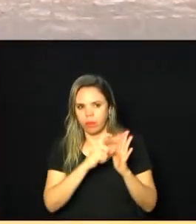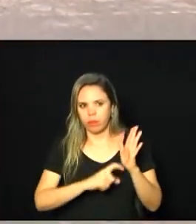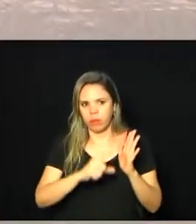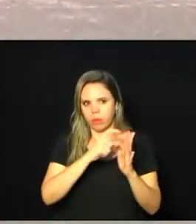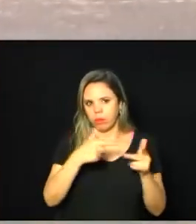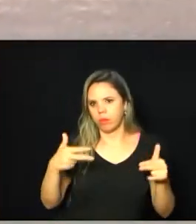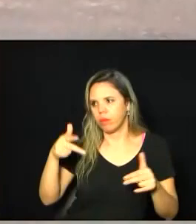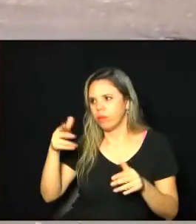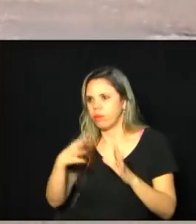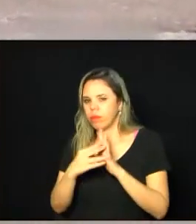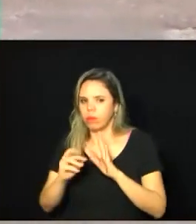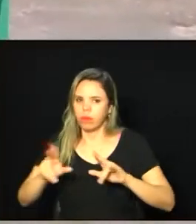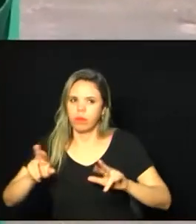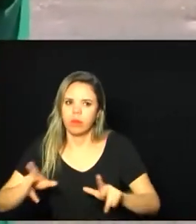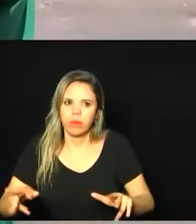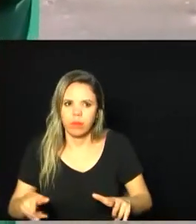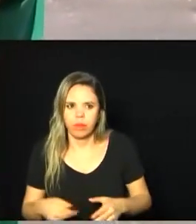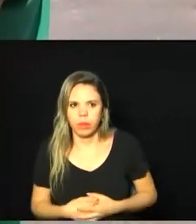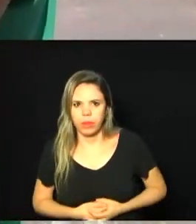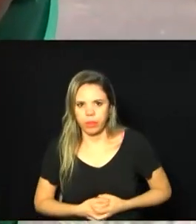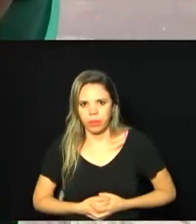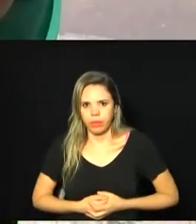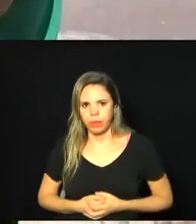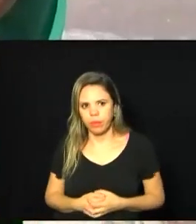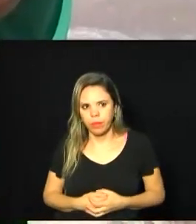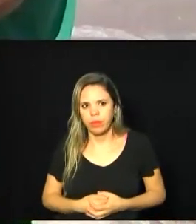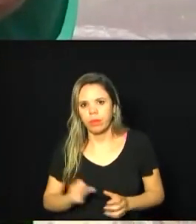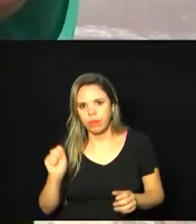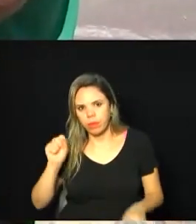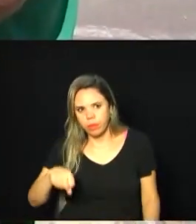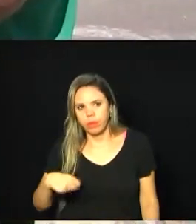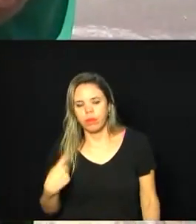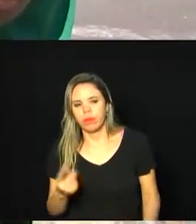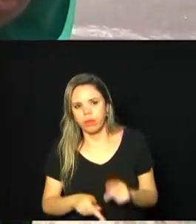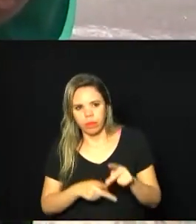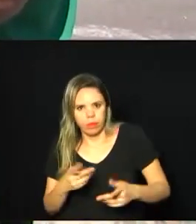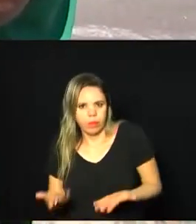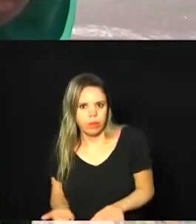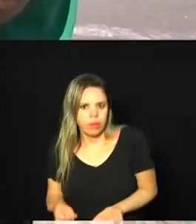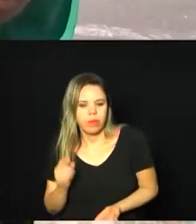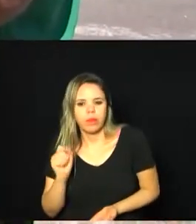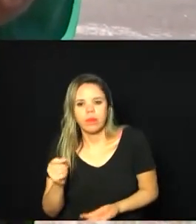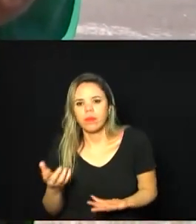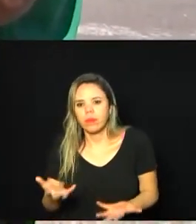em outros modelos, para a nossa comunidade